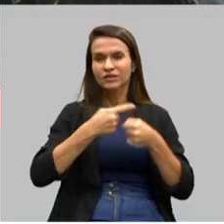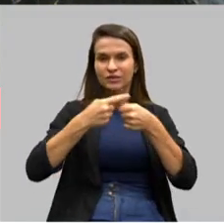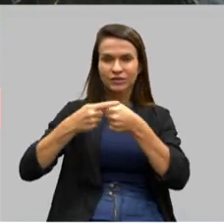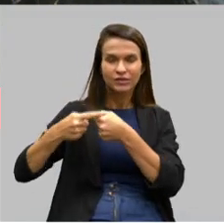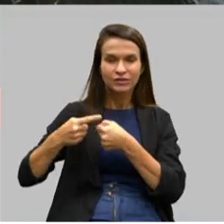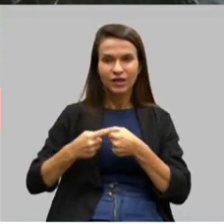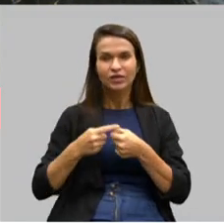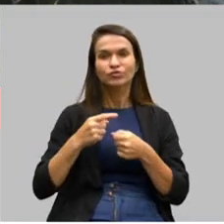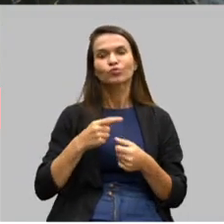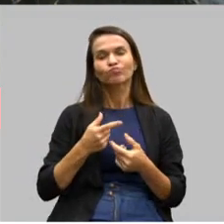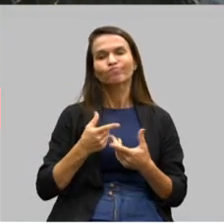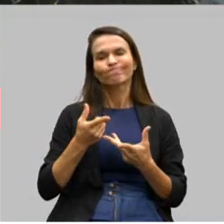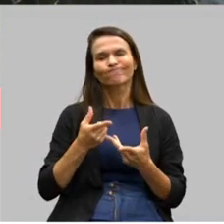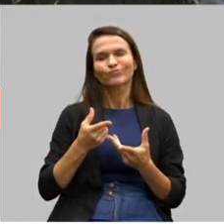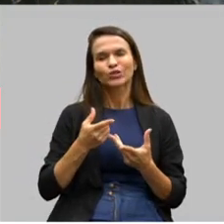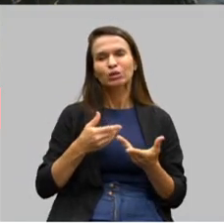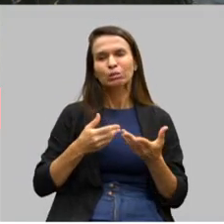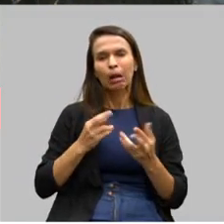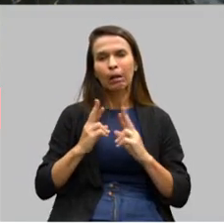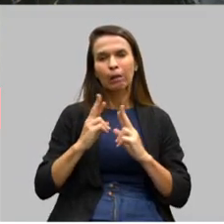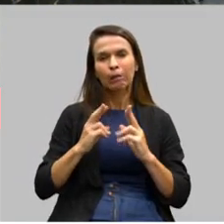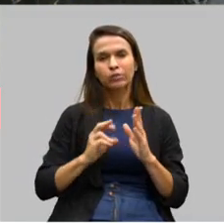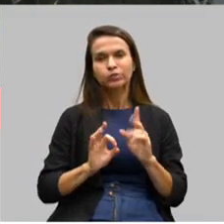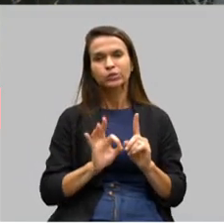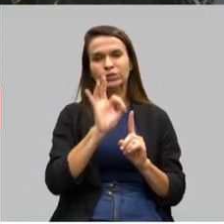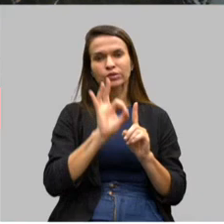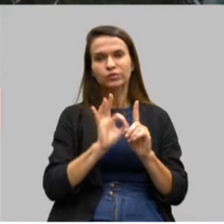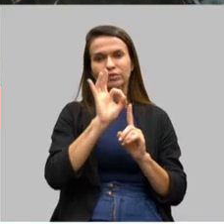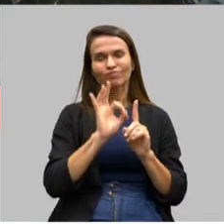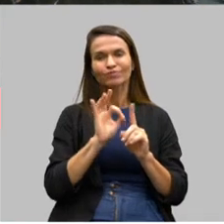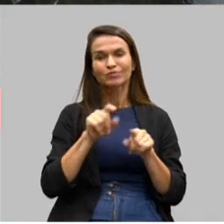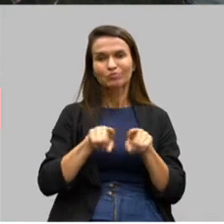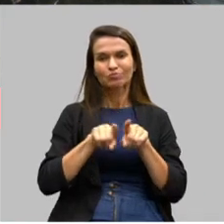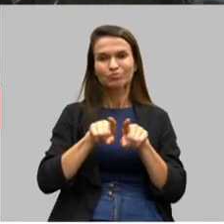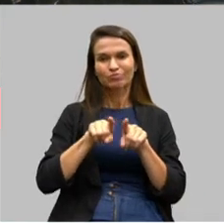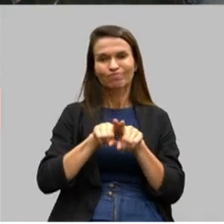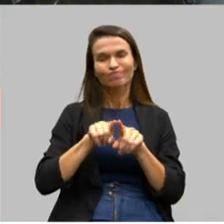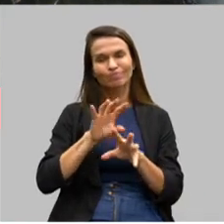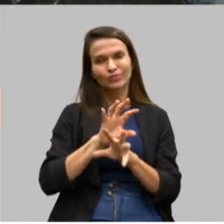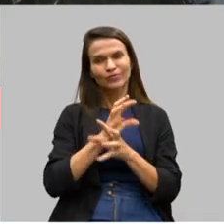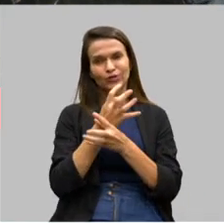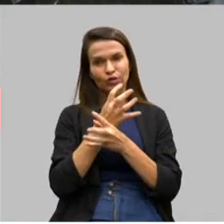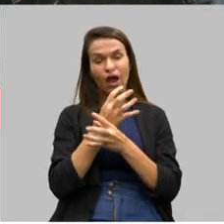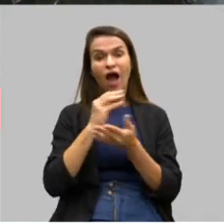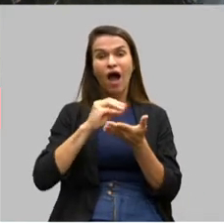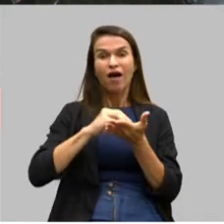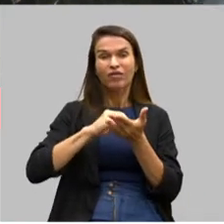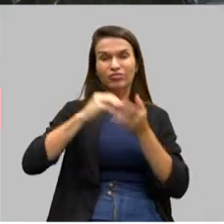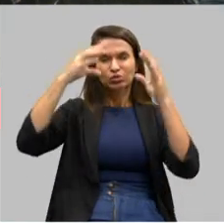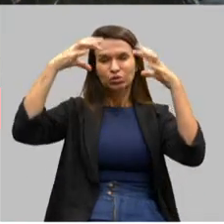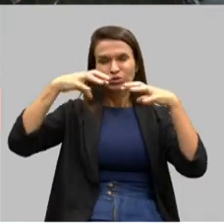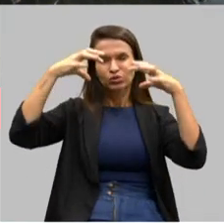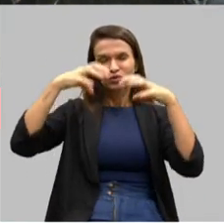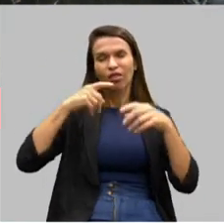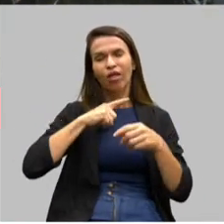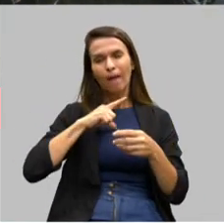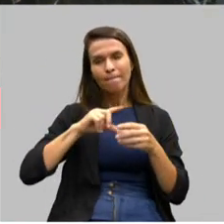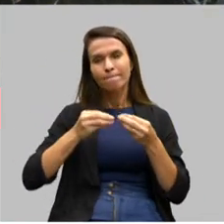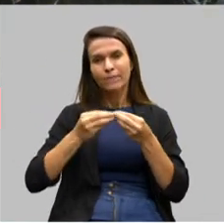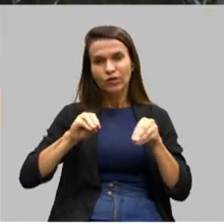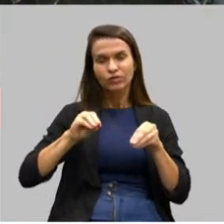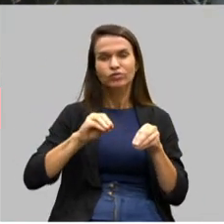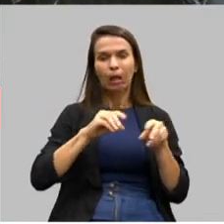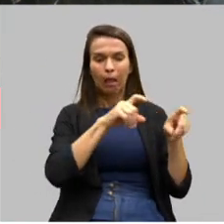altas temperaturas, poucas chuvas e a escassez hídrica. A falta de chuva vem acumulando prejuízos nas lavouras